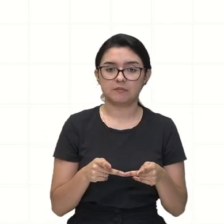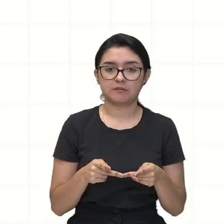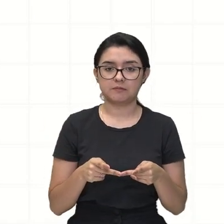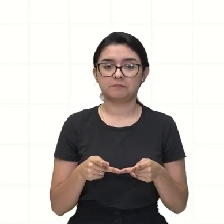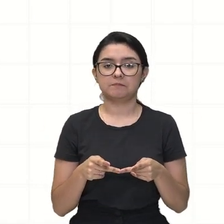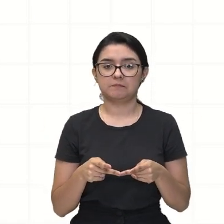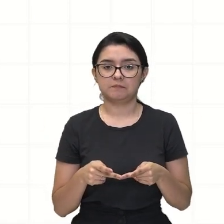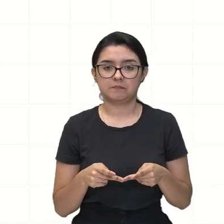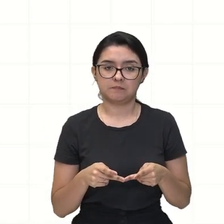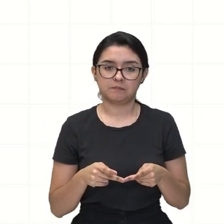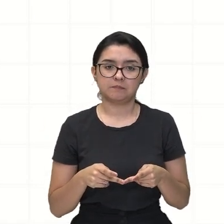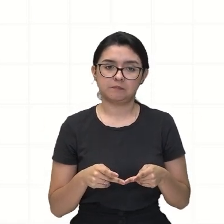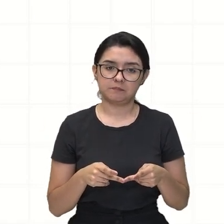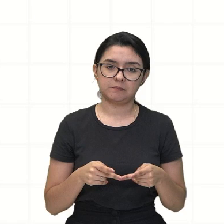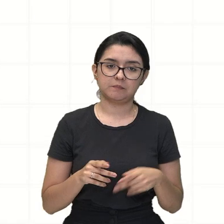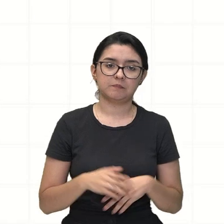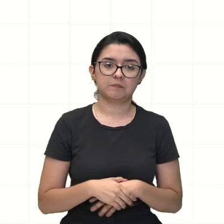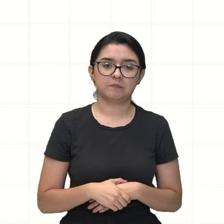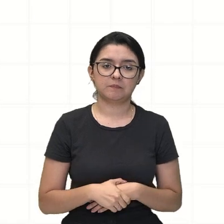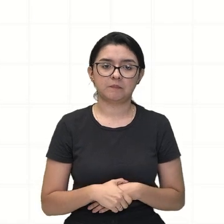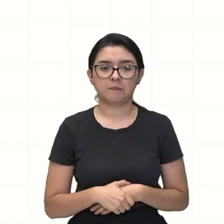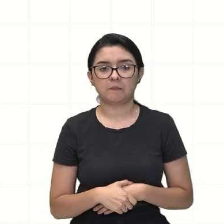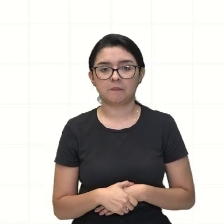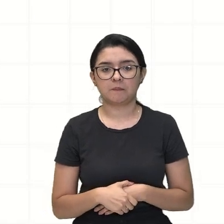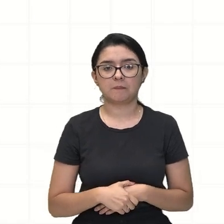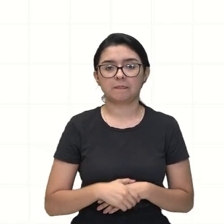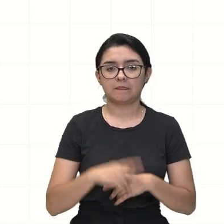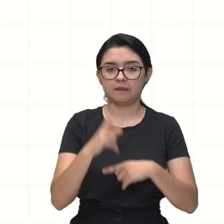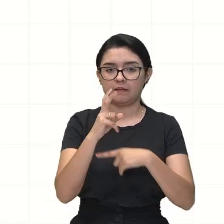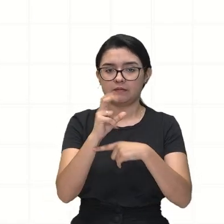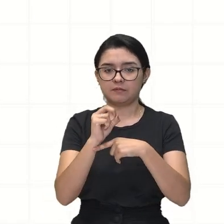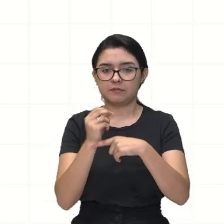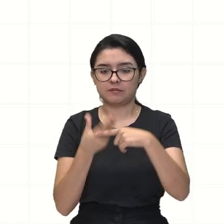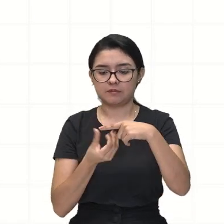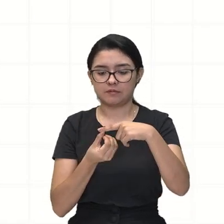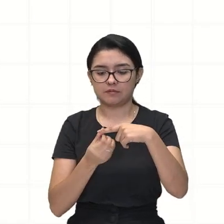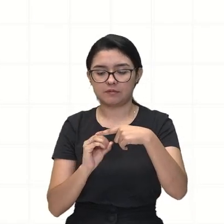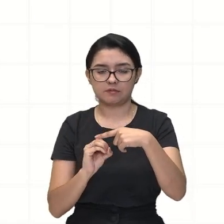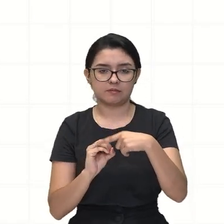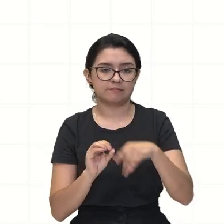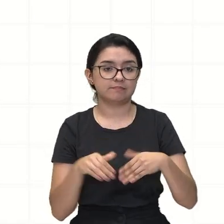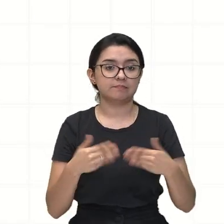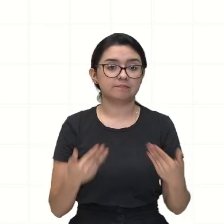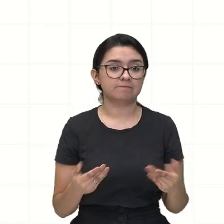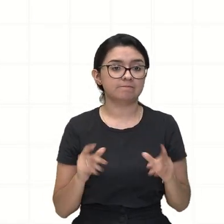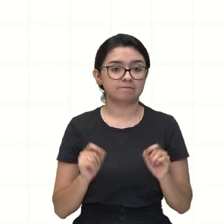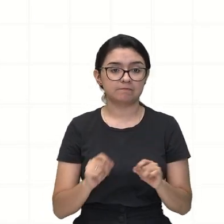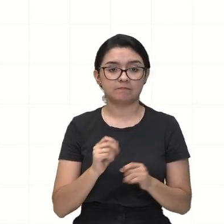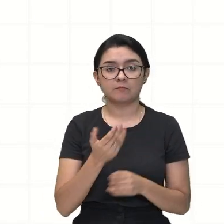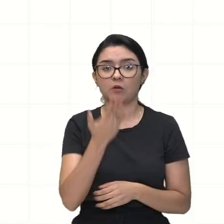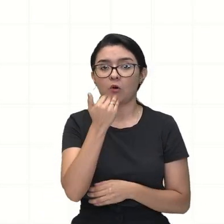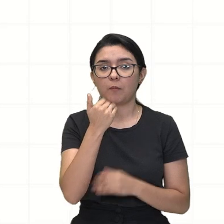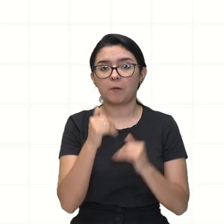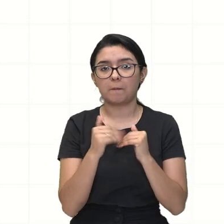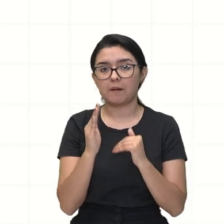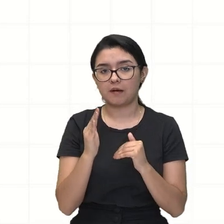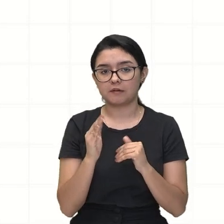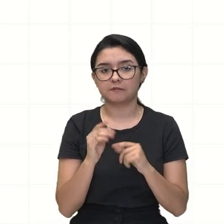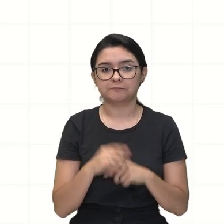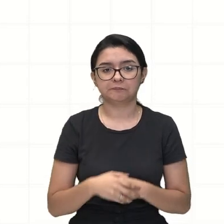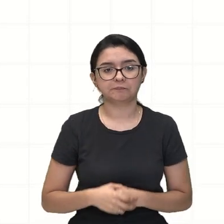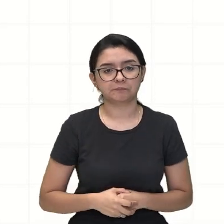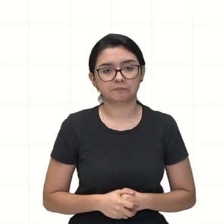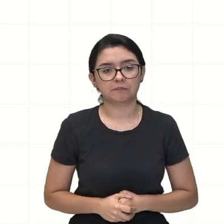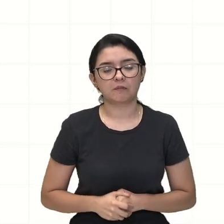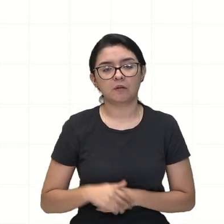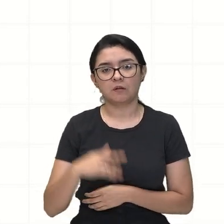né? Que deu quanto? 50 sobre 60. Ou seja, quem mais comeu aqui foi quem?